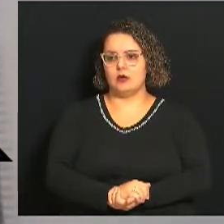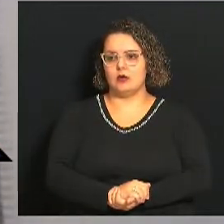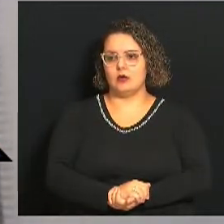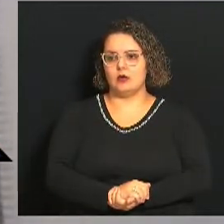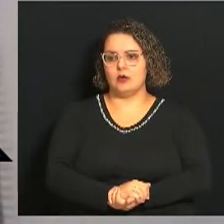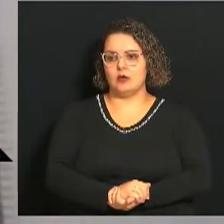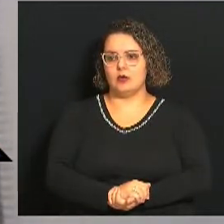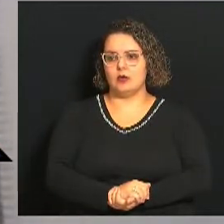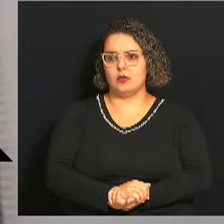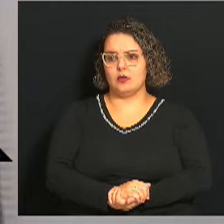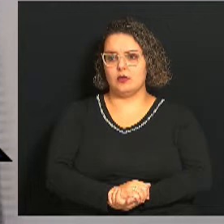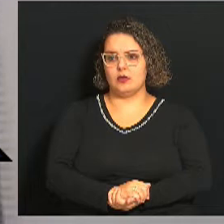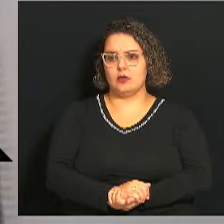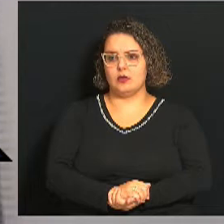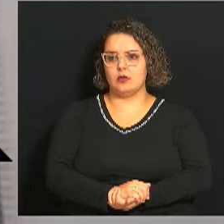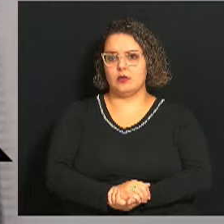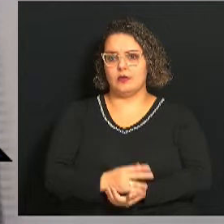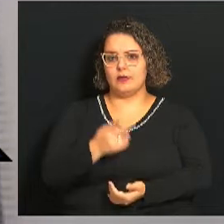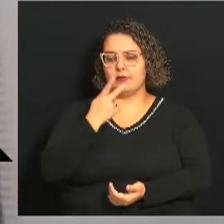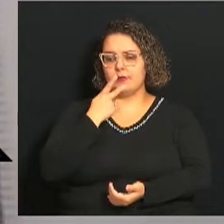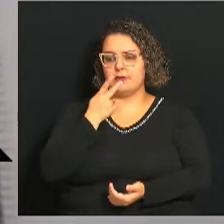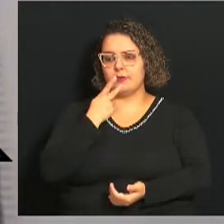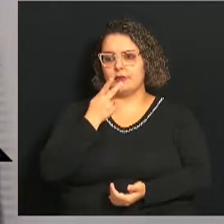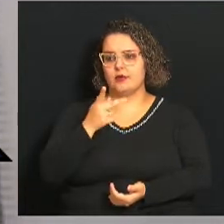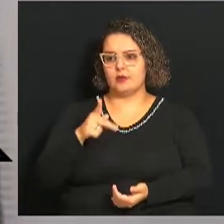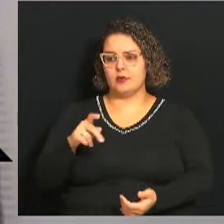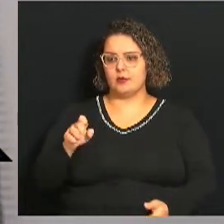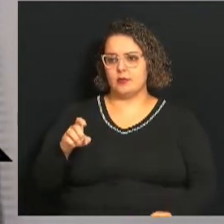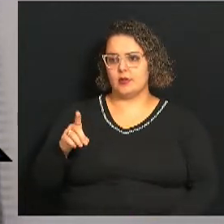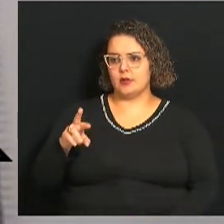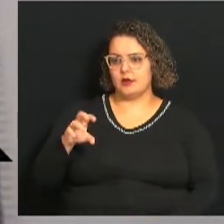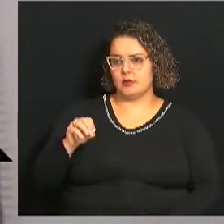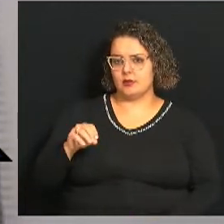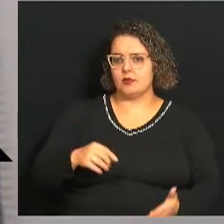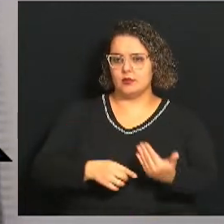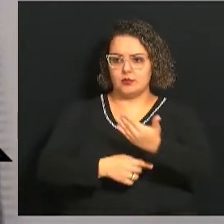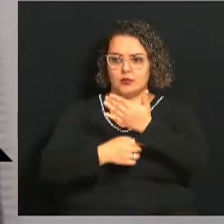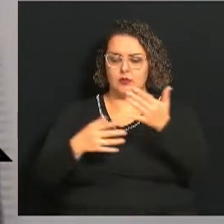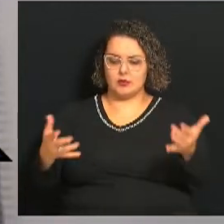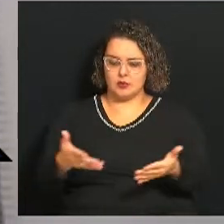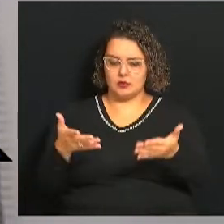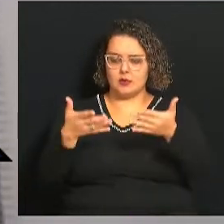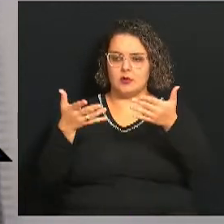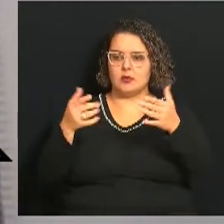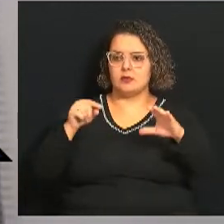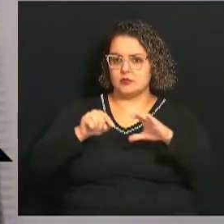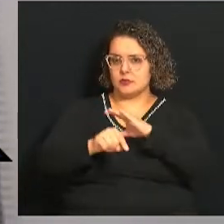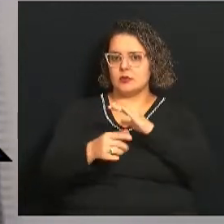o Pedro colocou aqui para a gente, né, que a tecnologia está trazendo avanços aí,